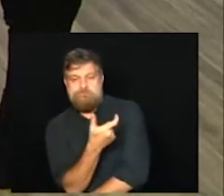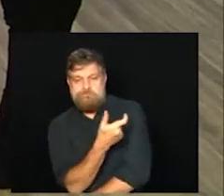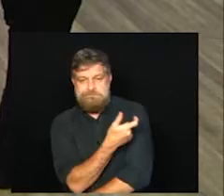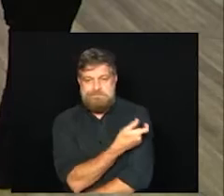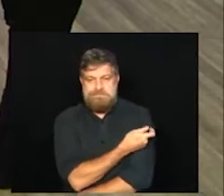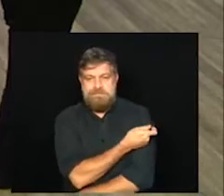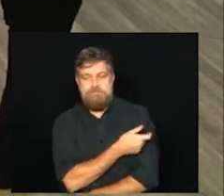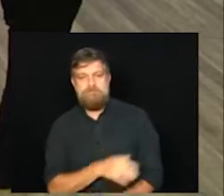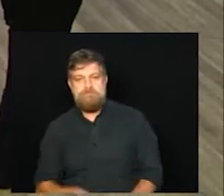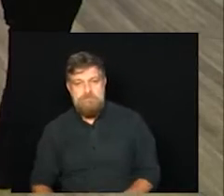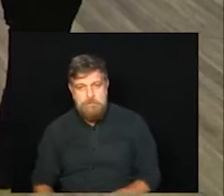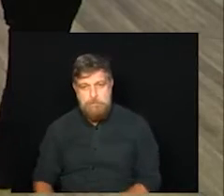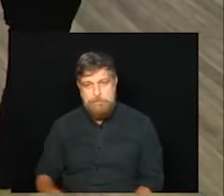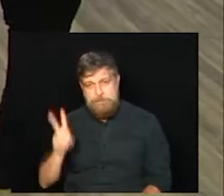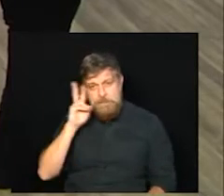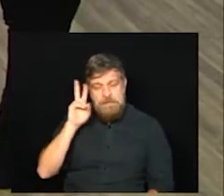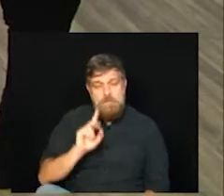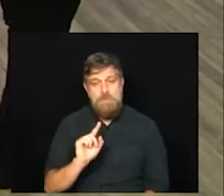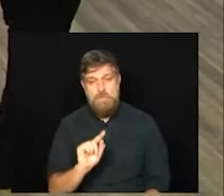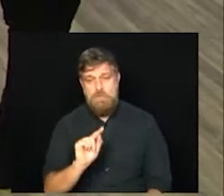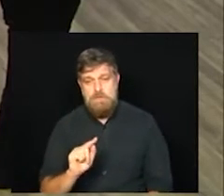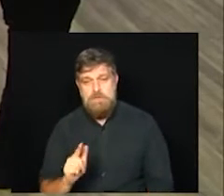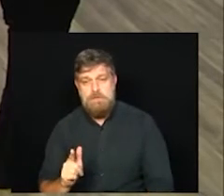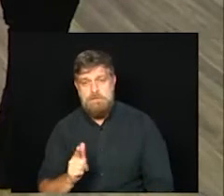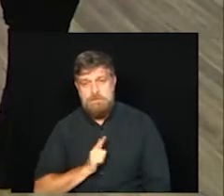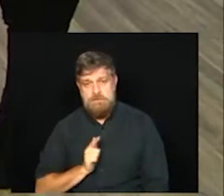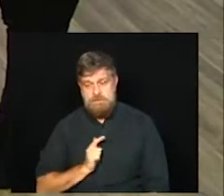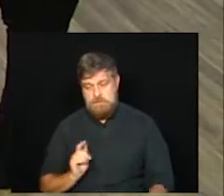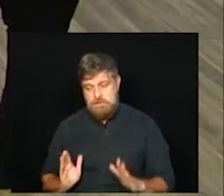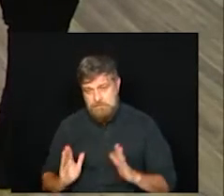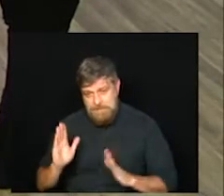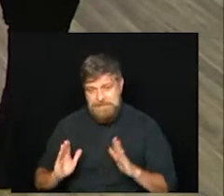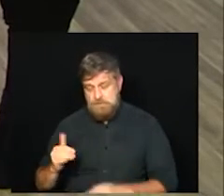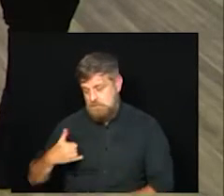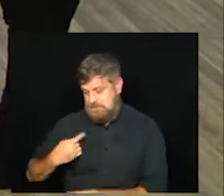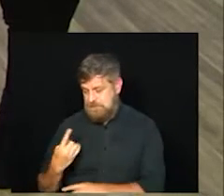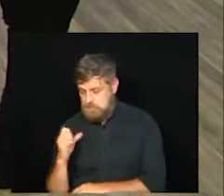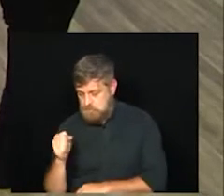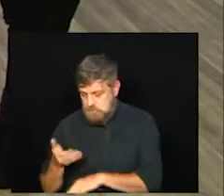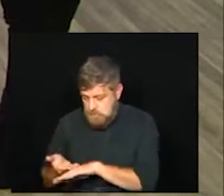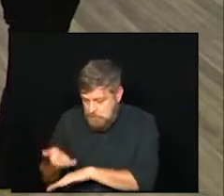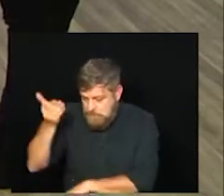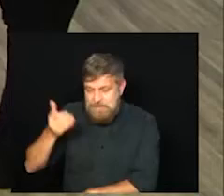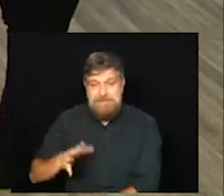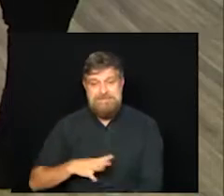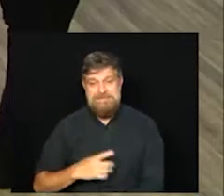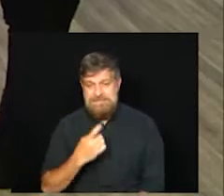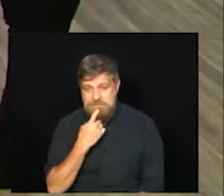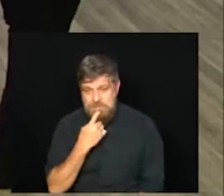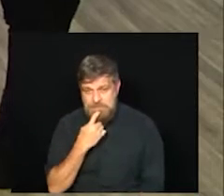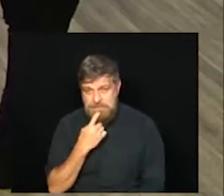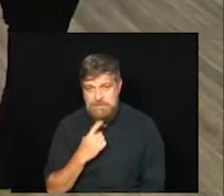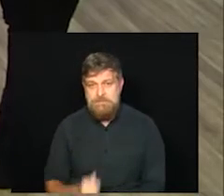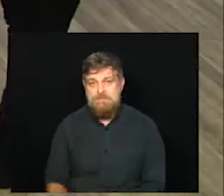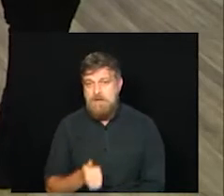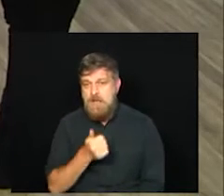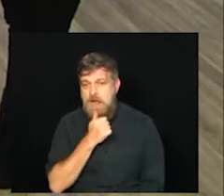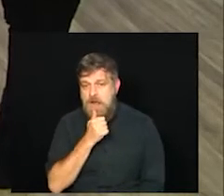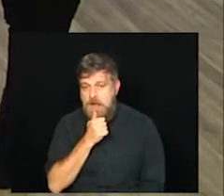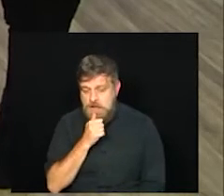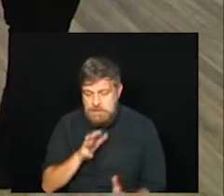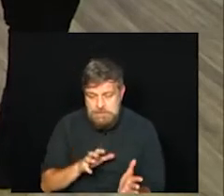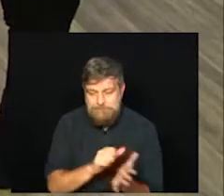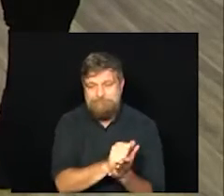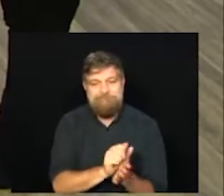ser aplicada. Lembrando que, apesar de estarmos na fase dos 18 anos, em Campinas, por enquanto, o agendamento